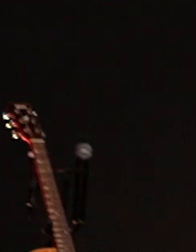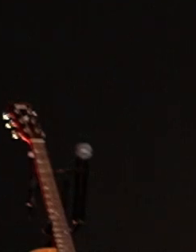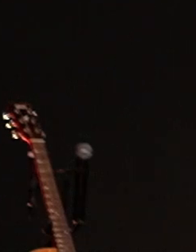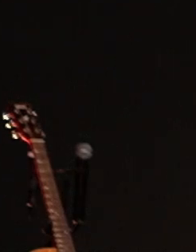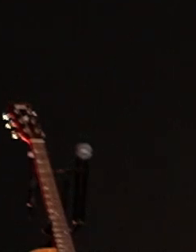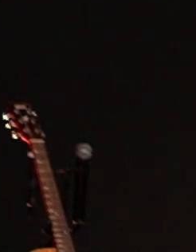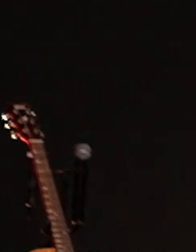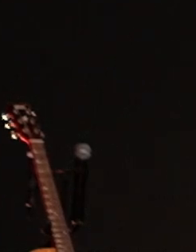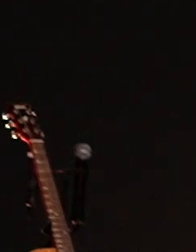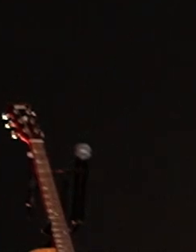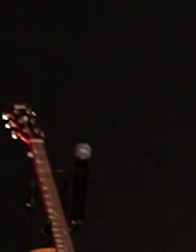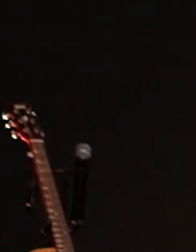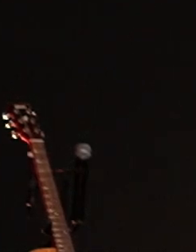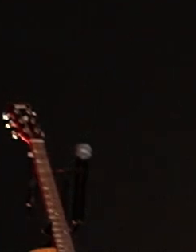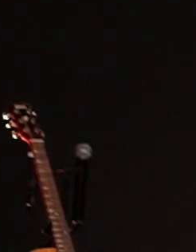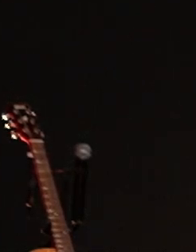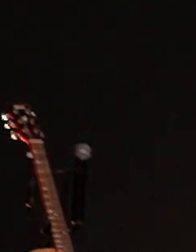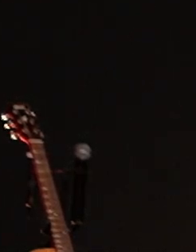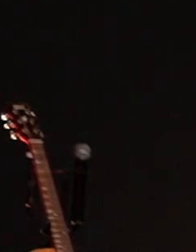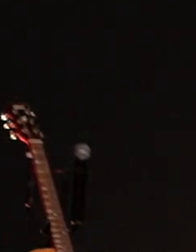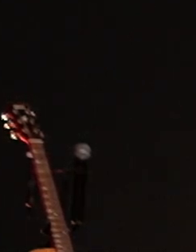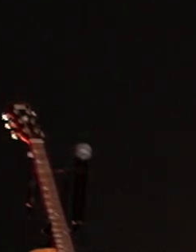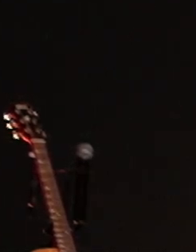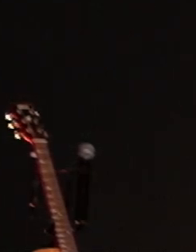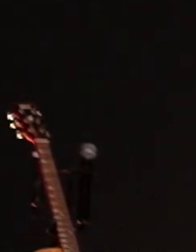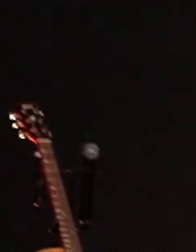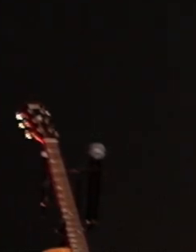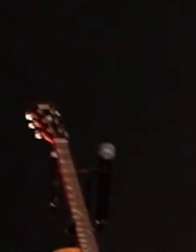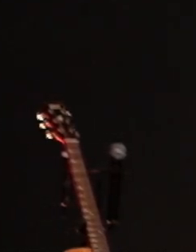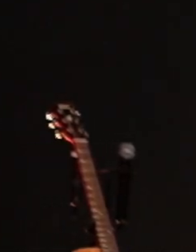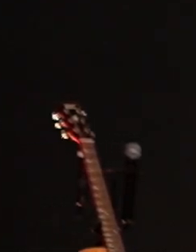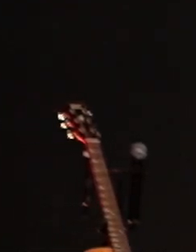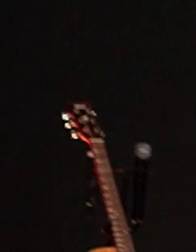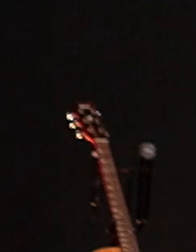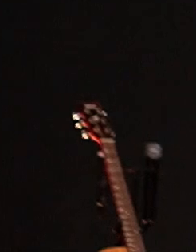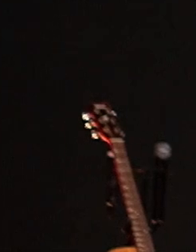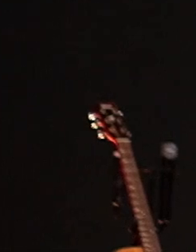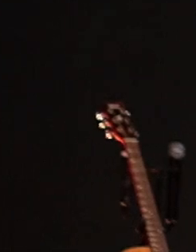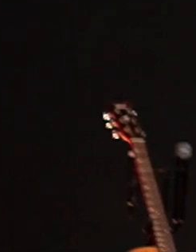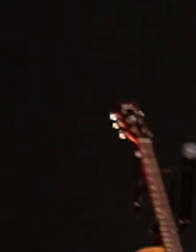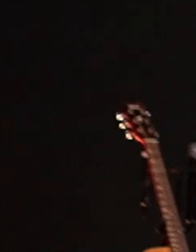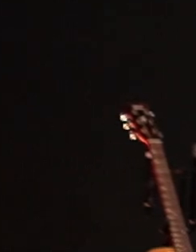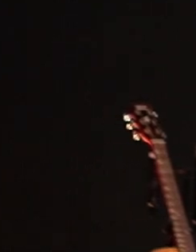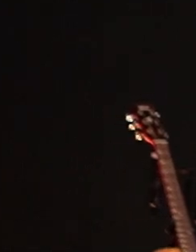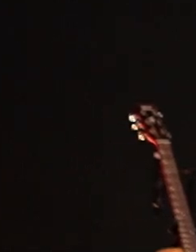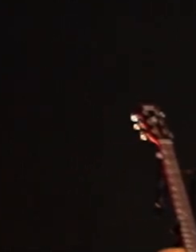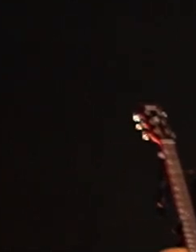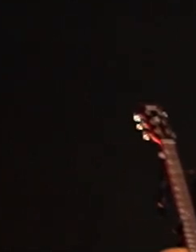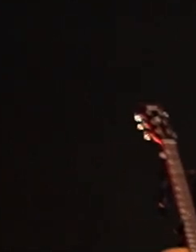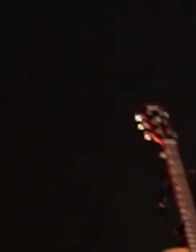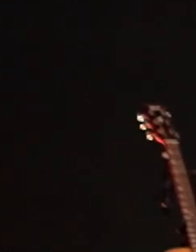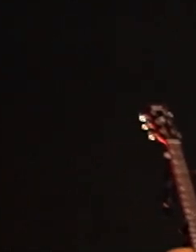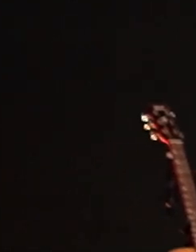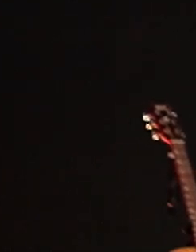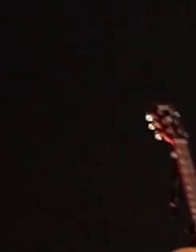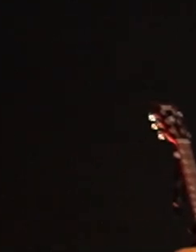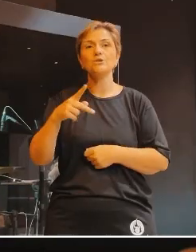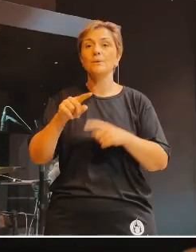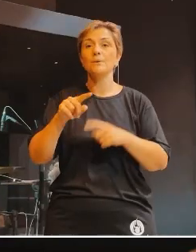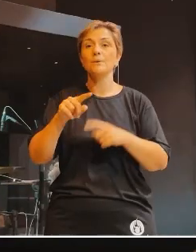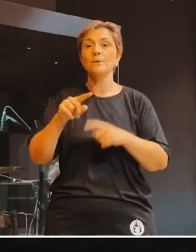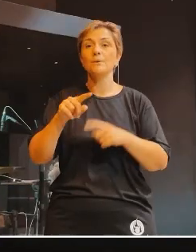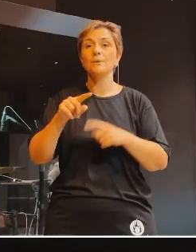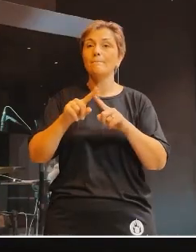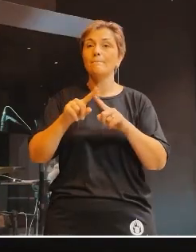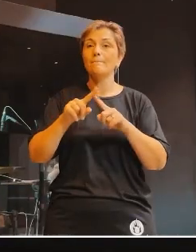que interessante, não faz para os outros o que tu não gostaria que fizesse para ti. E a Bíblia é tão profunda e poderosa que ela